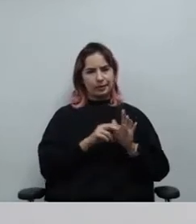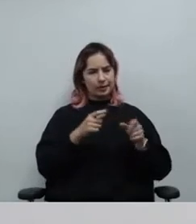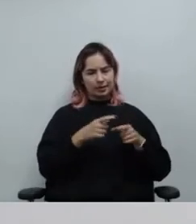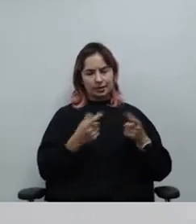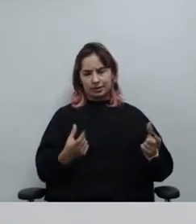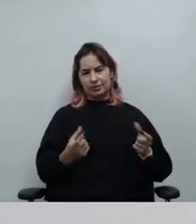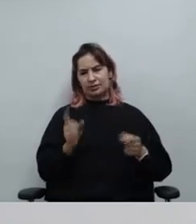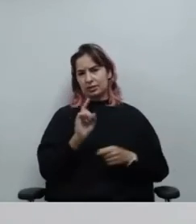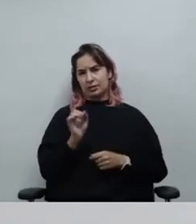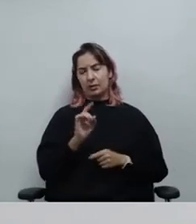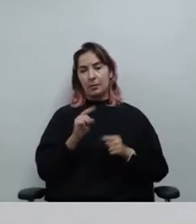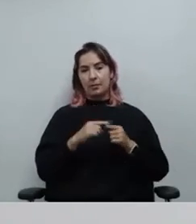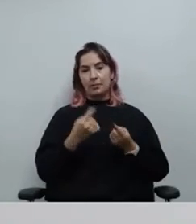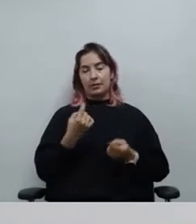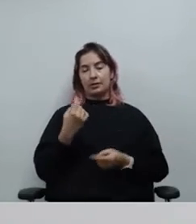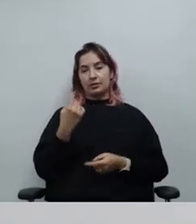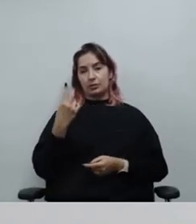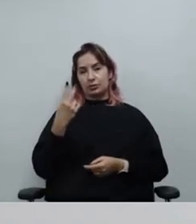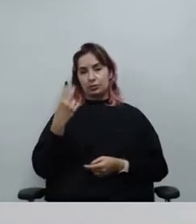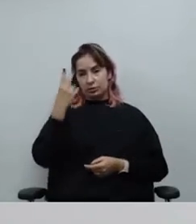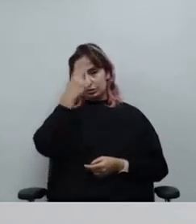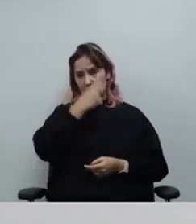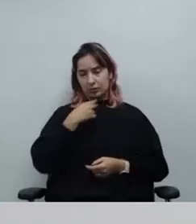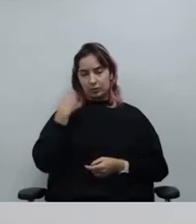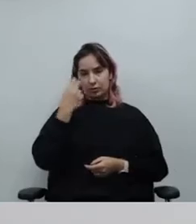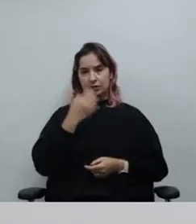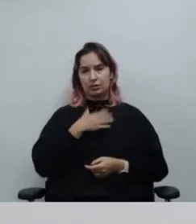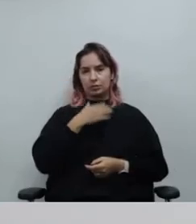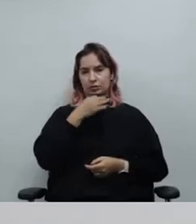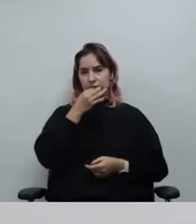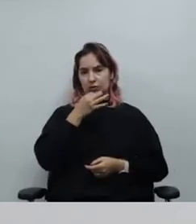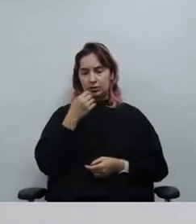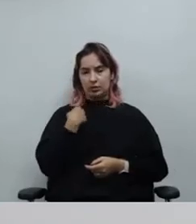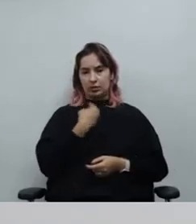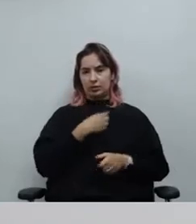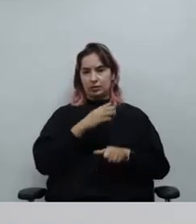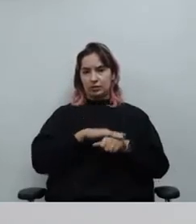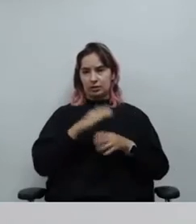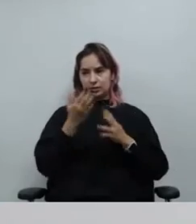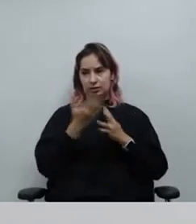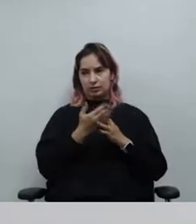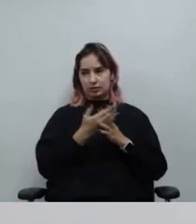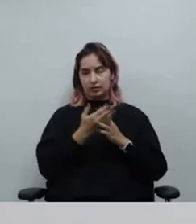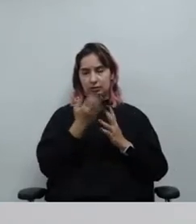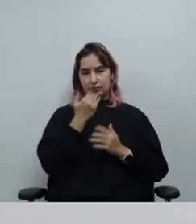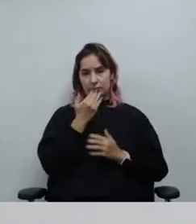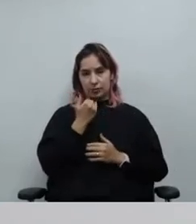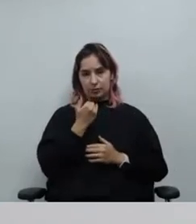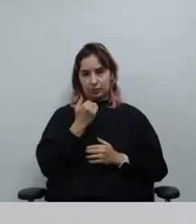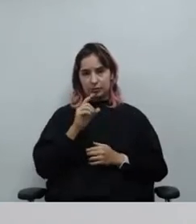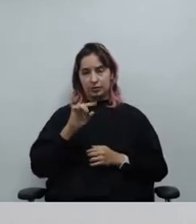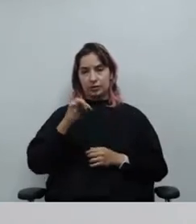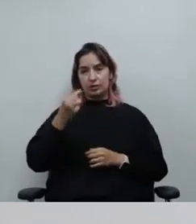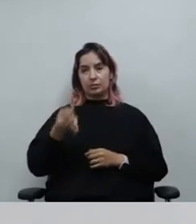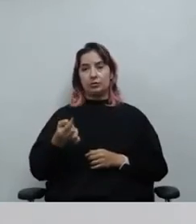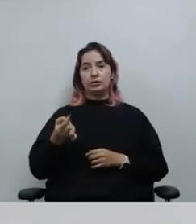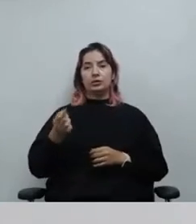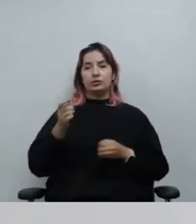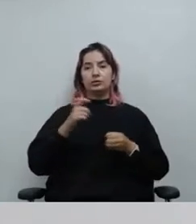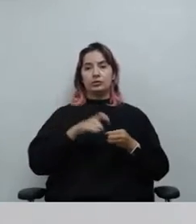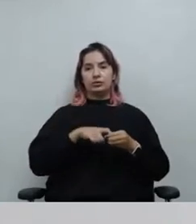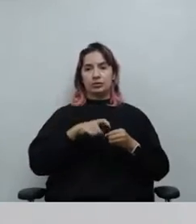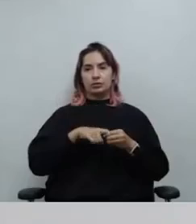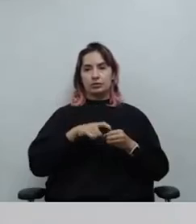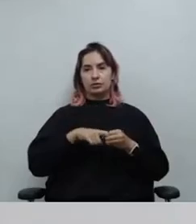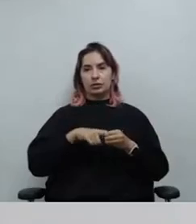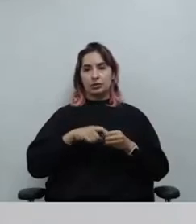mas são 12 horas, eu ia sugerir da gente fazer um breve intervalo para almoço e retornar na sequência para